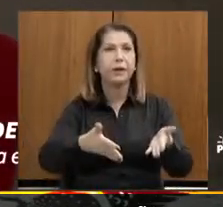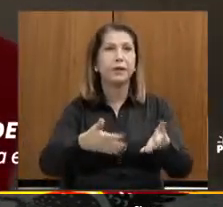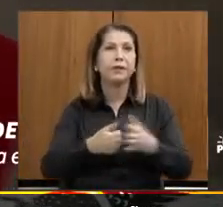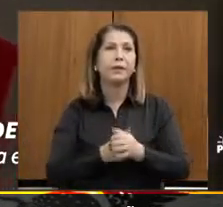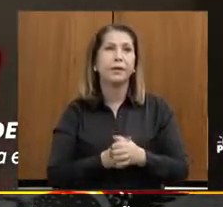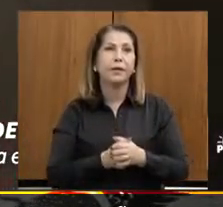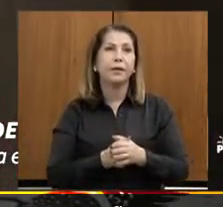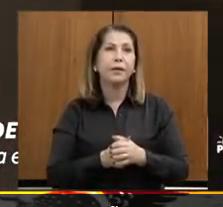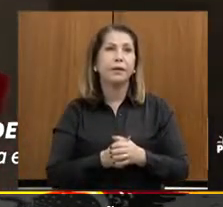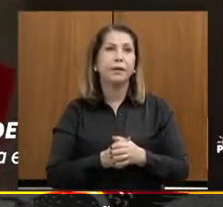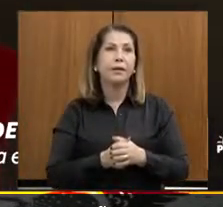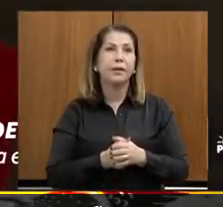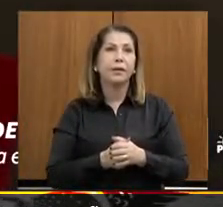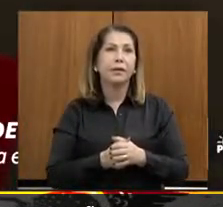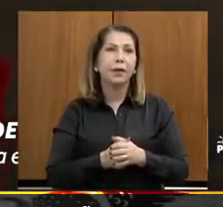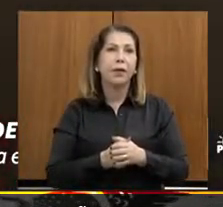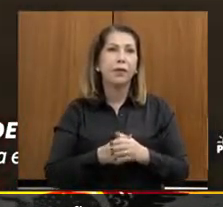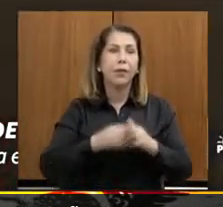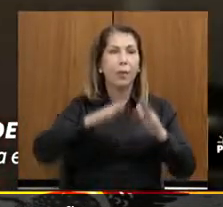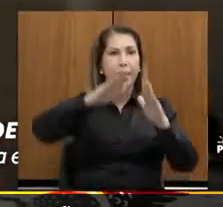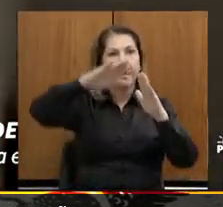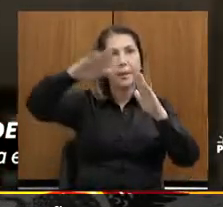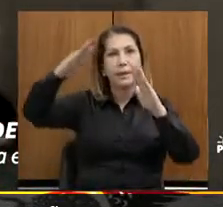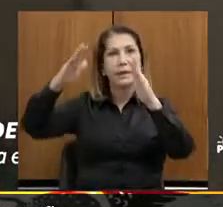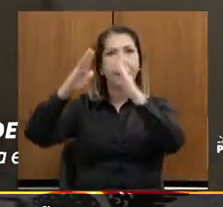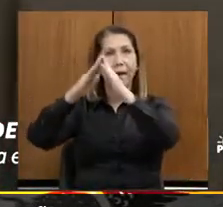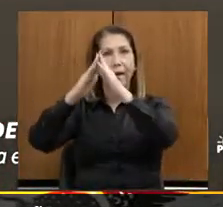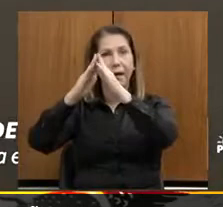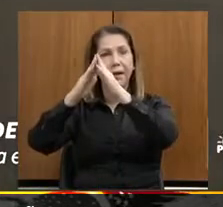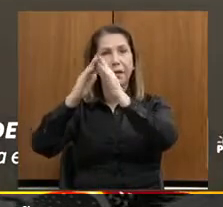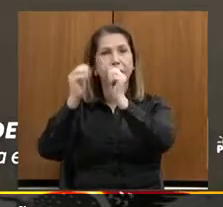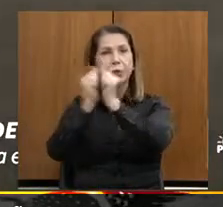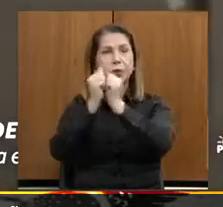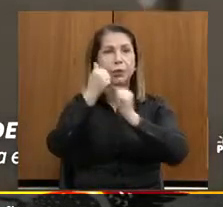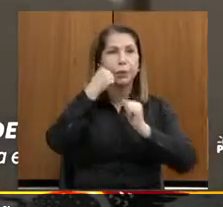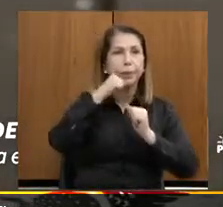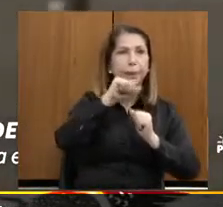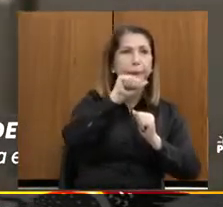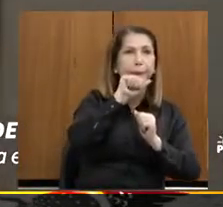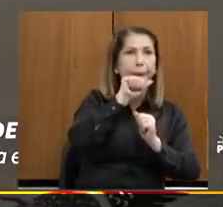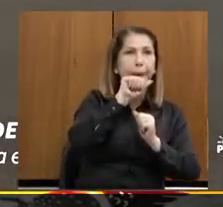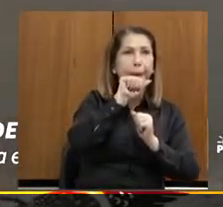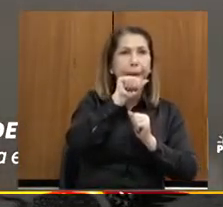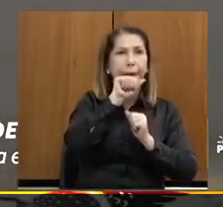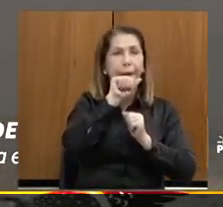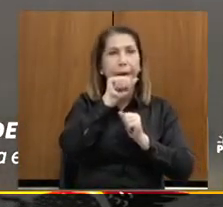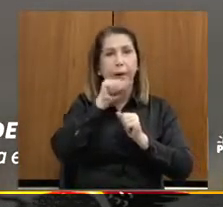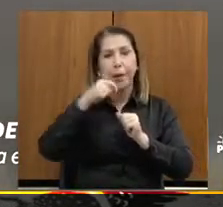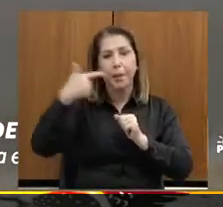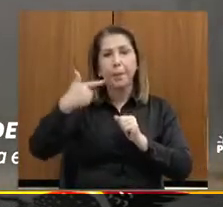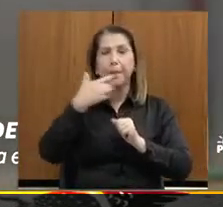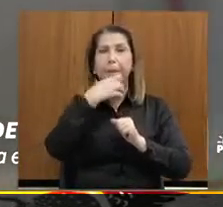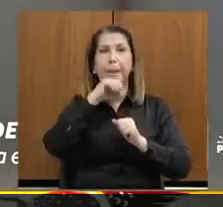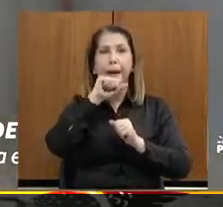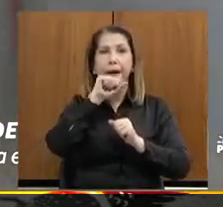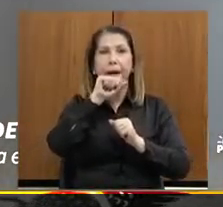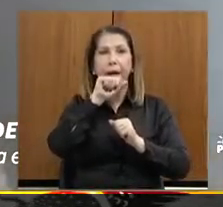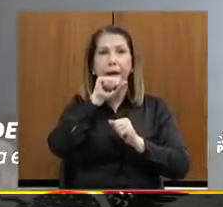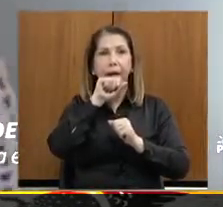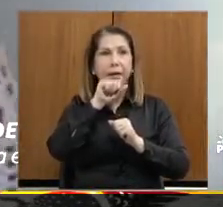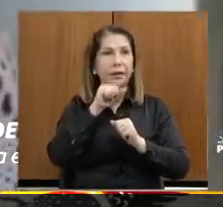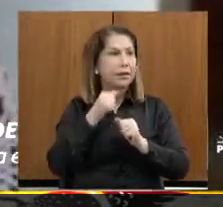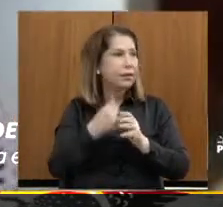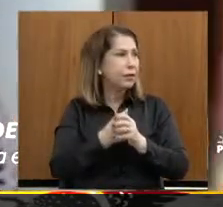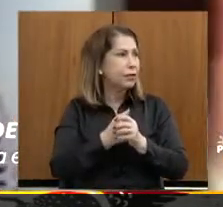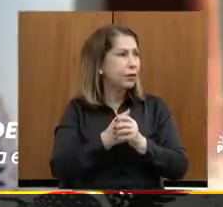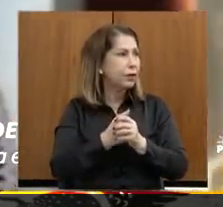e vou lá na serra e minha mãe a gente se conheceu navio padrasto não tem beijado na cão